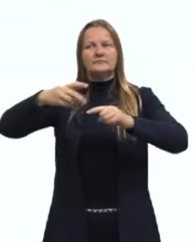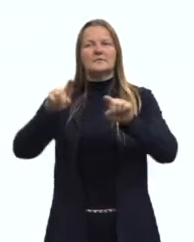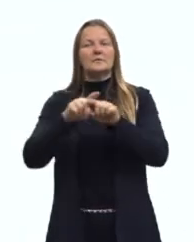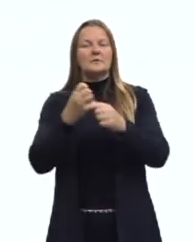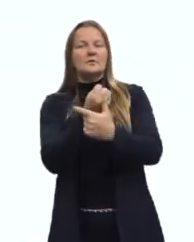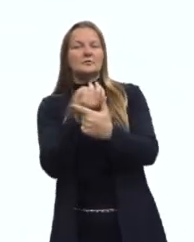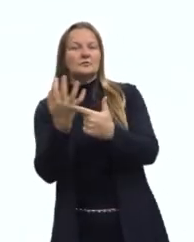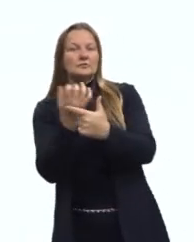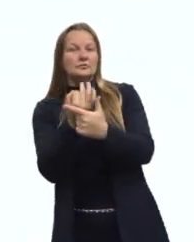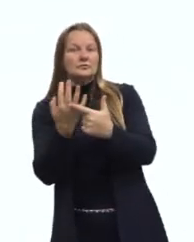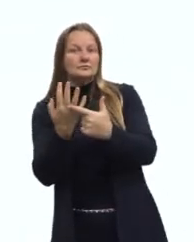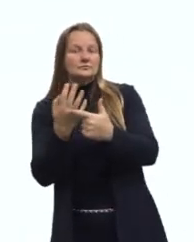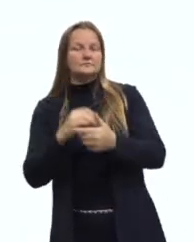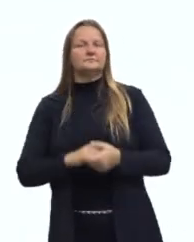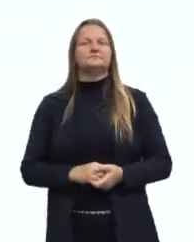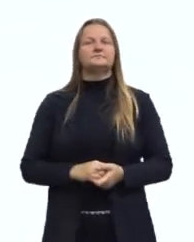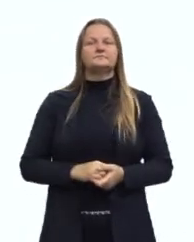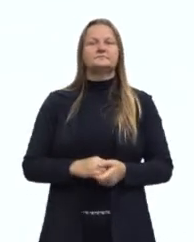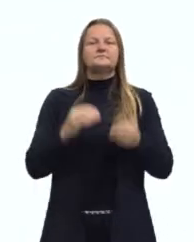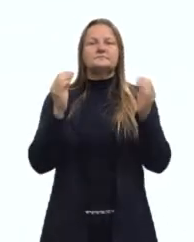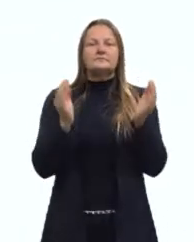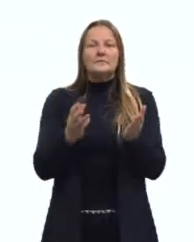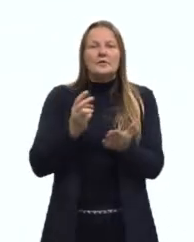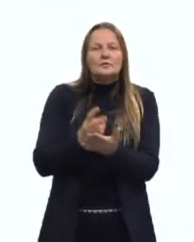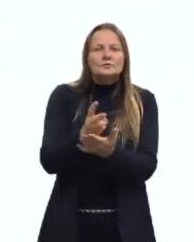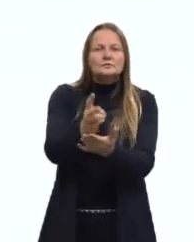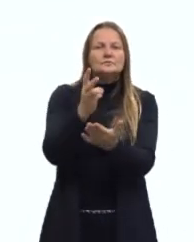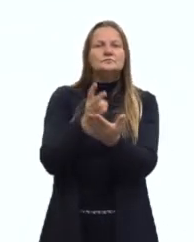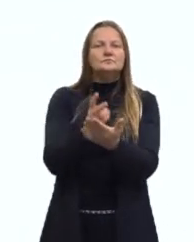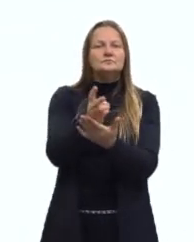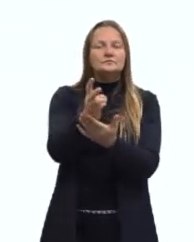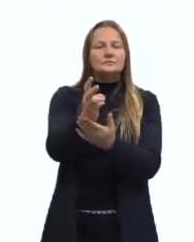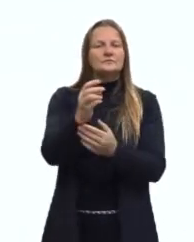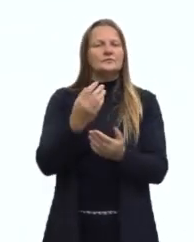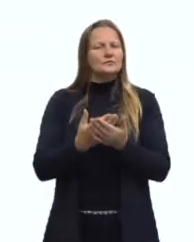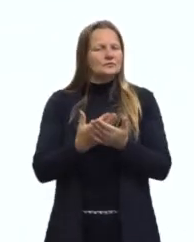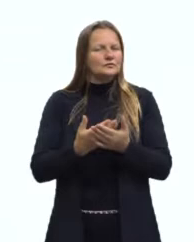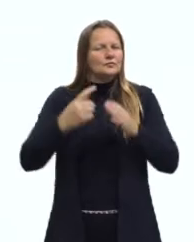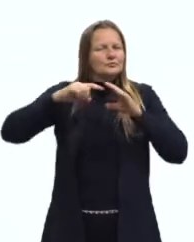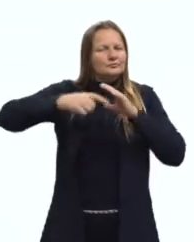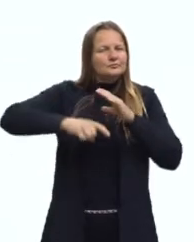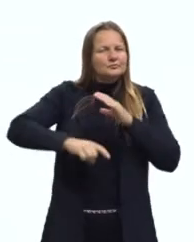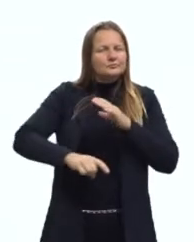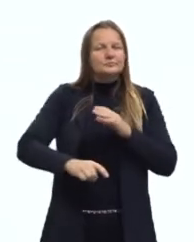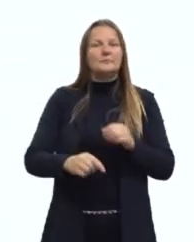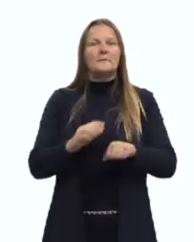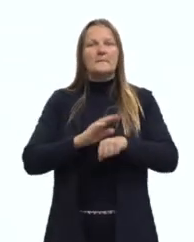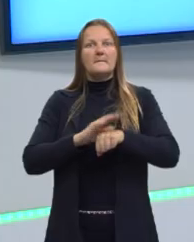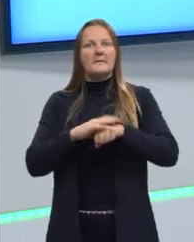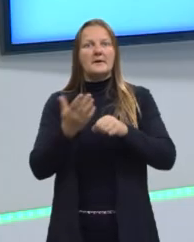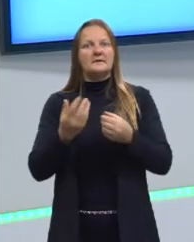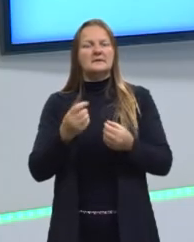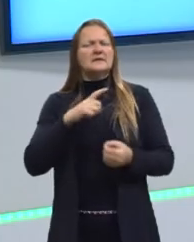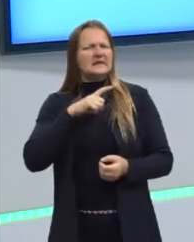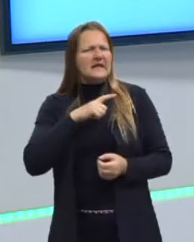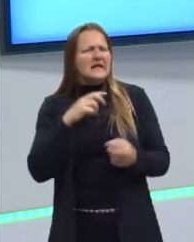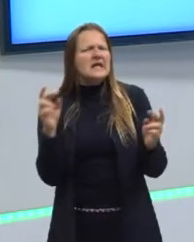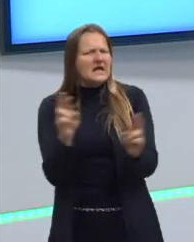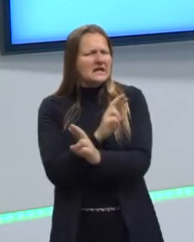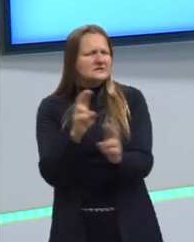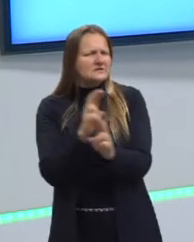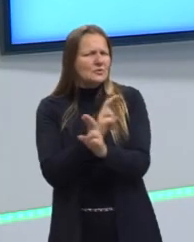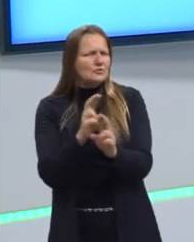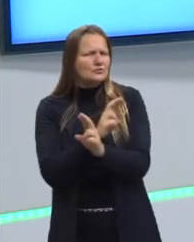logarítmicas então nós vamos dar continuidade né nos nossos estudos mas vamos ver então se existe essa